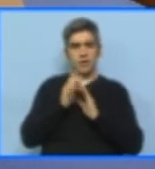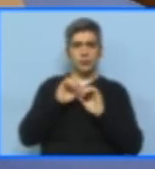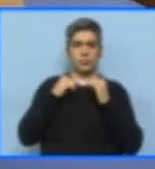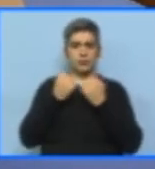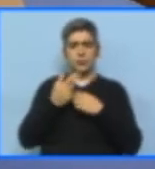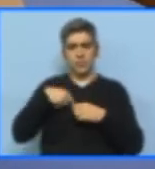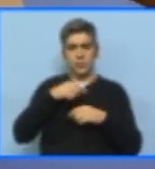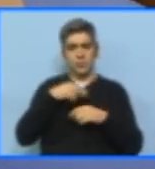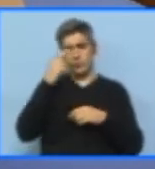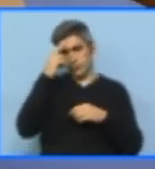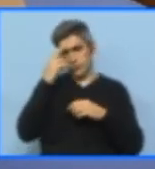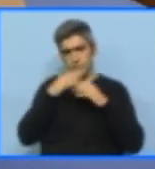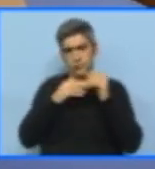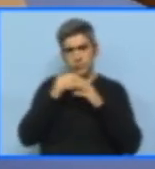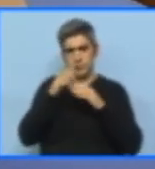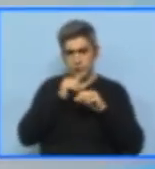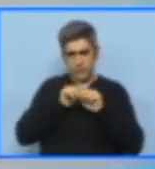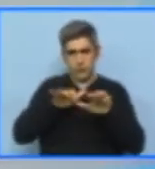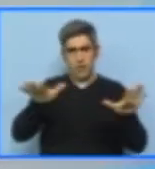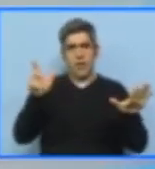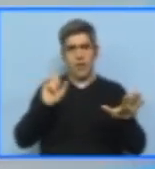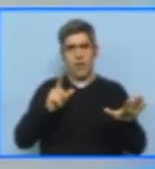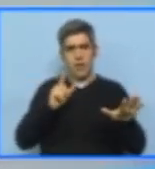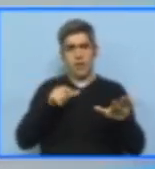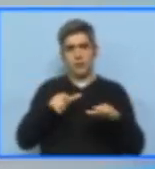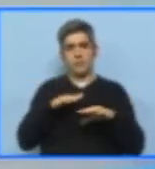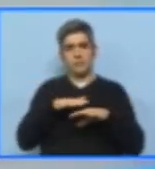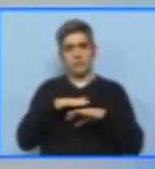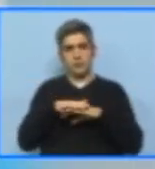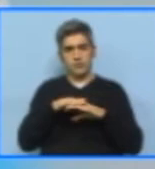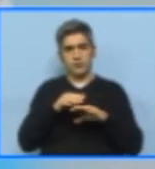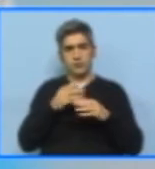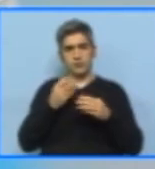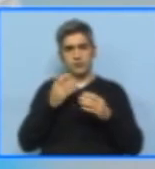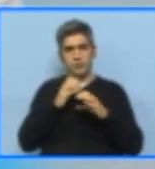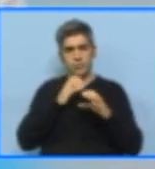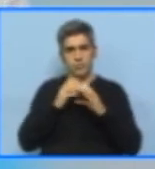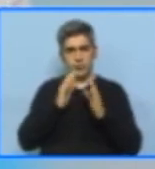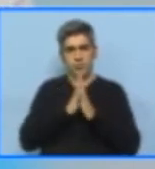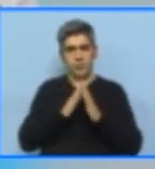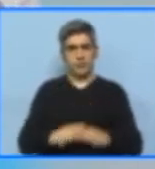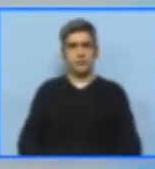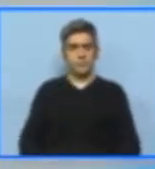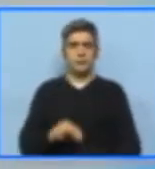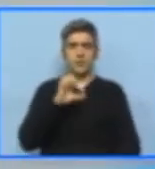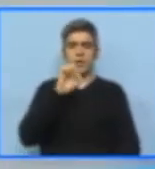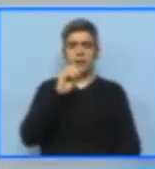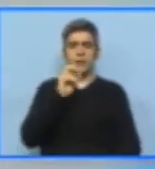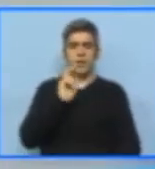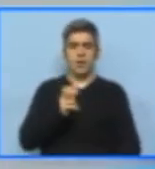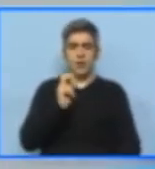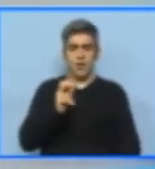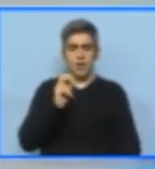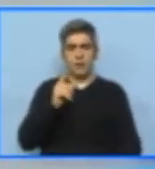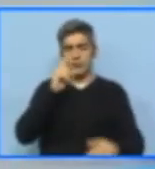nós tanto esforço fazemos em divulgar nestes mídia em que fazemos comunicação da Igreja. 80 anos,